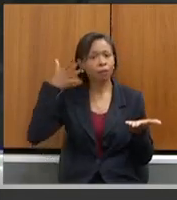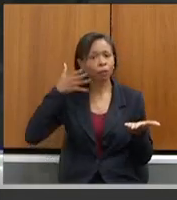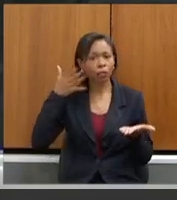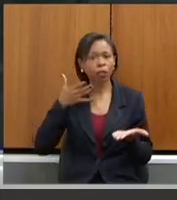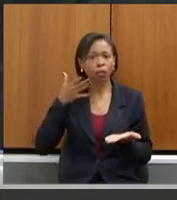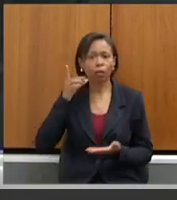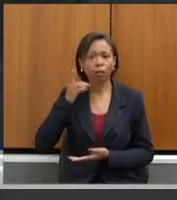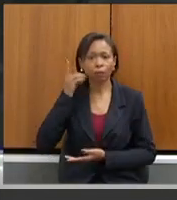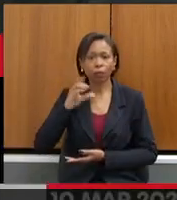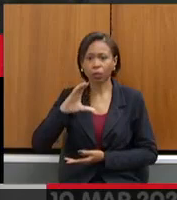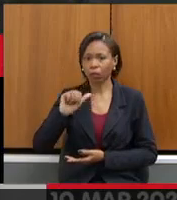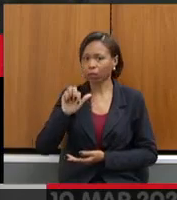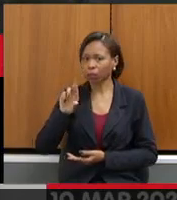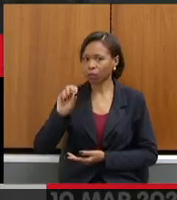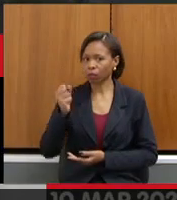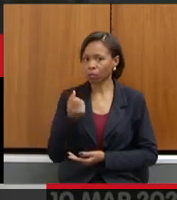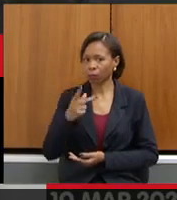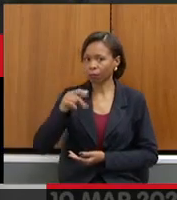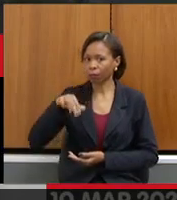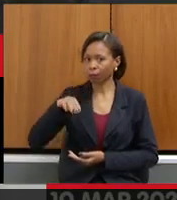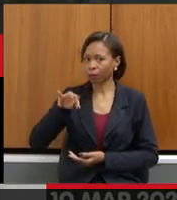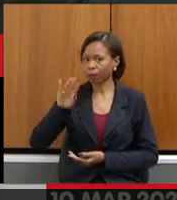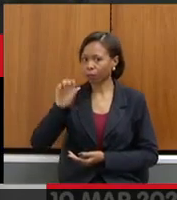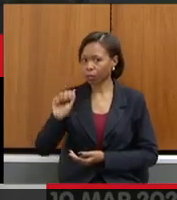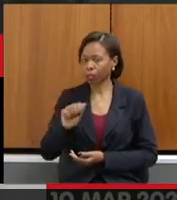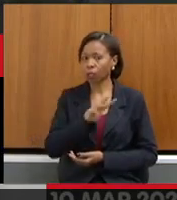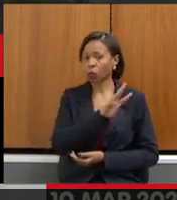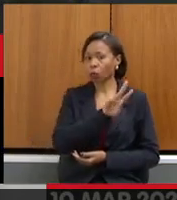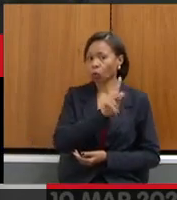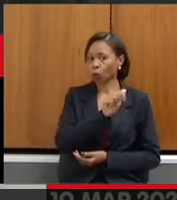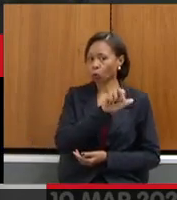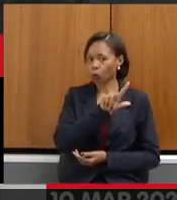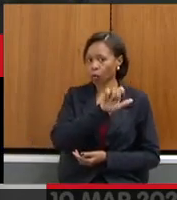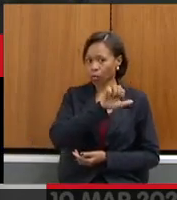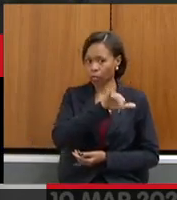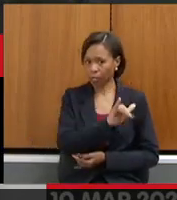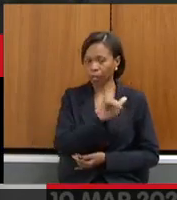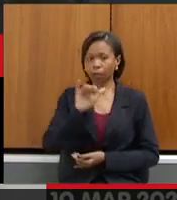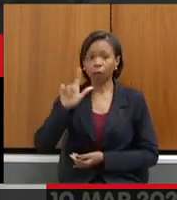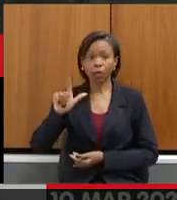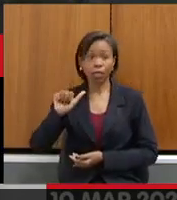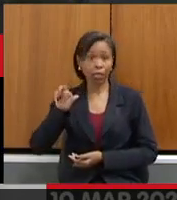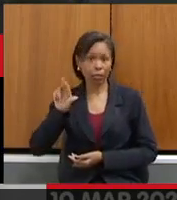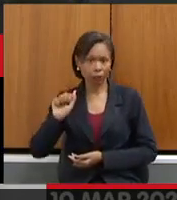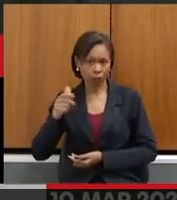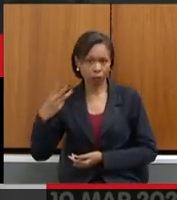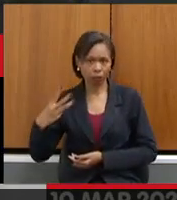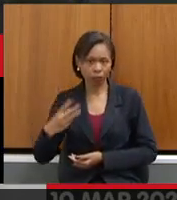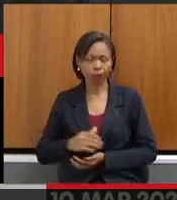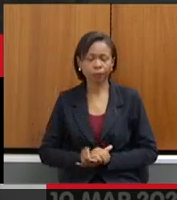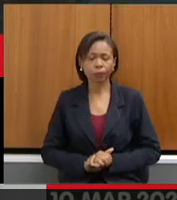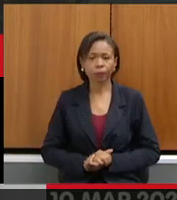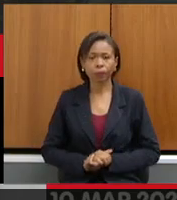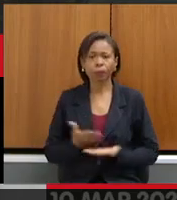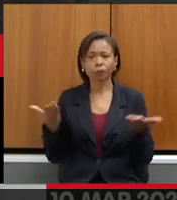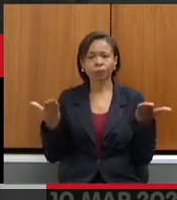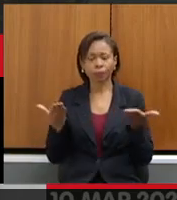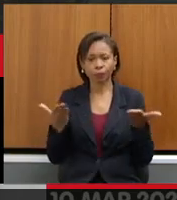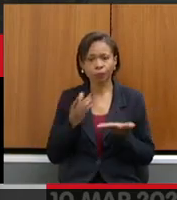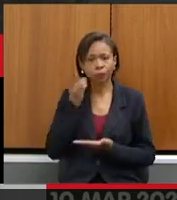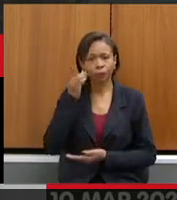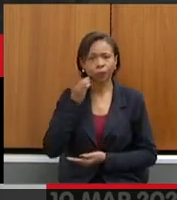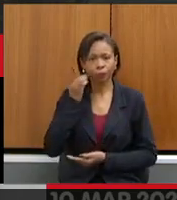a palavra aos deputados Dr Carlos Pimenta depois do Dr Alex Santiago e depois a deputada Laura Serrano com a palavra